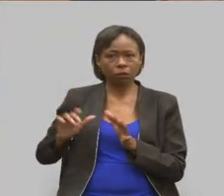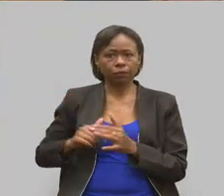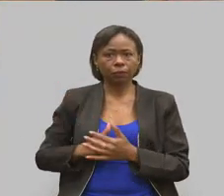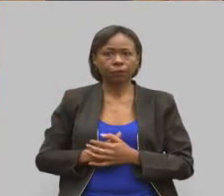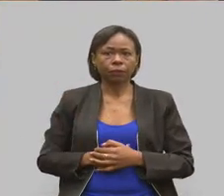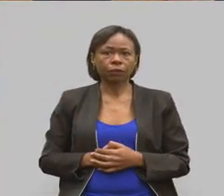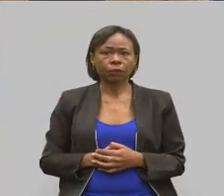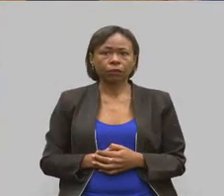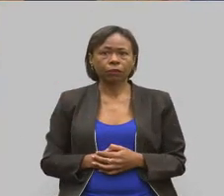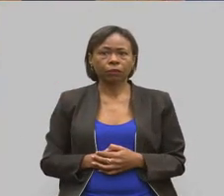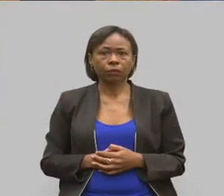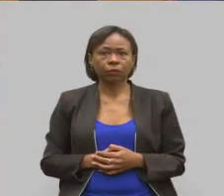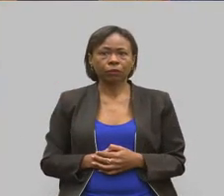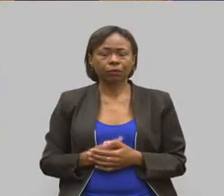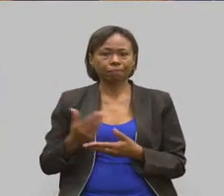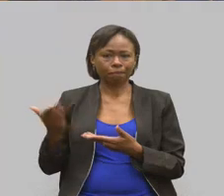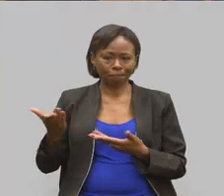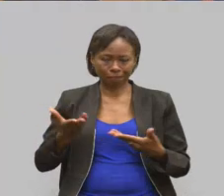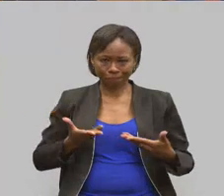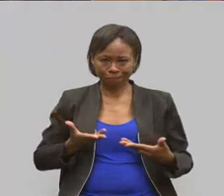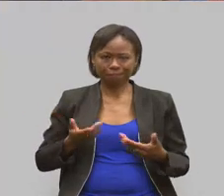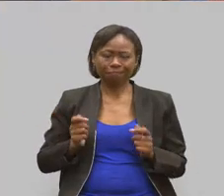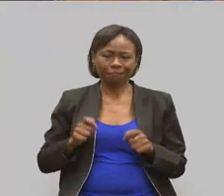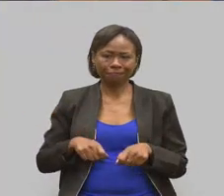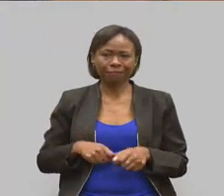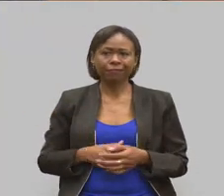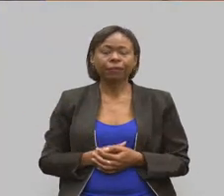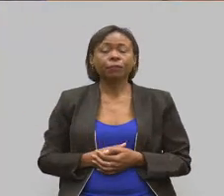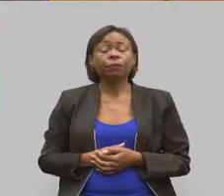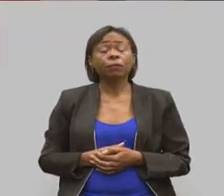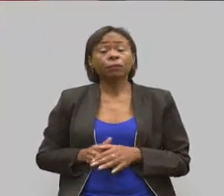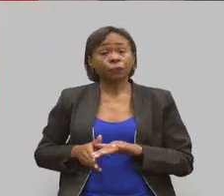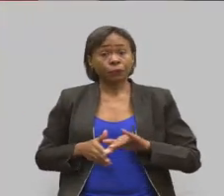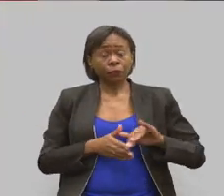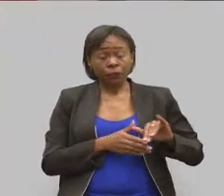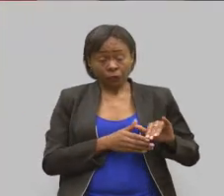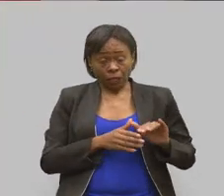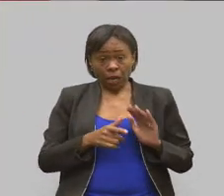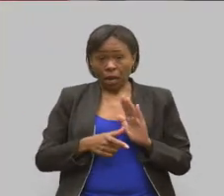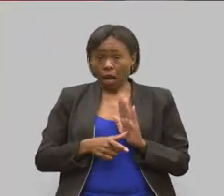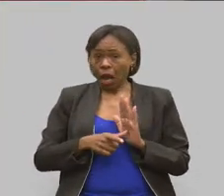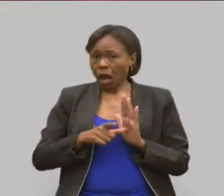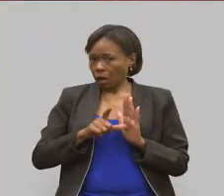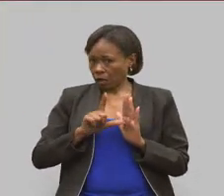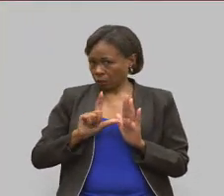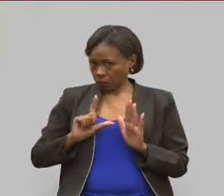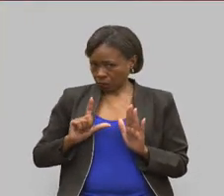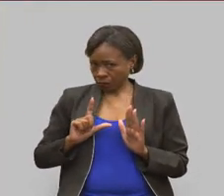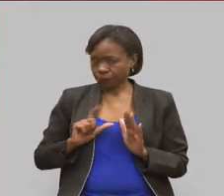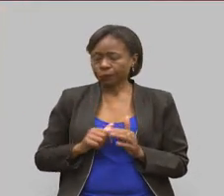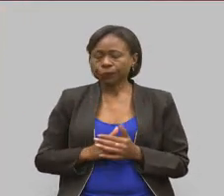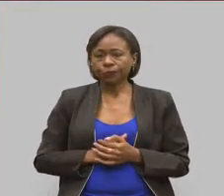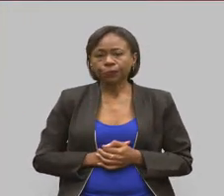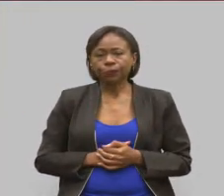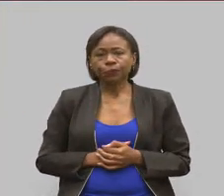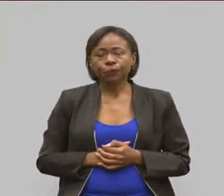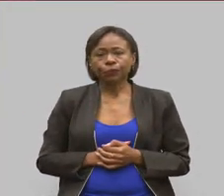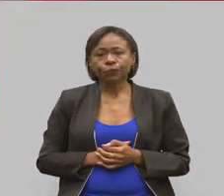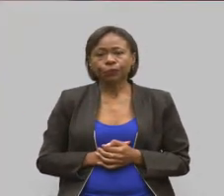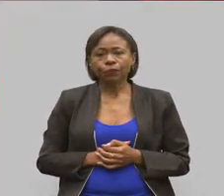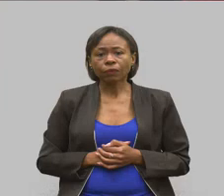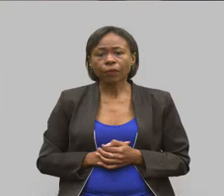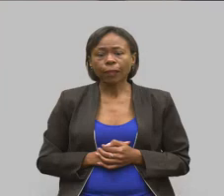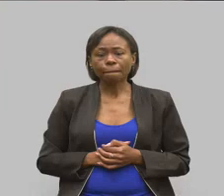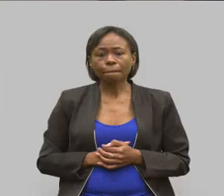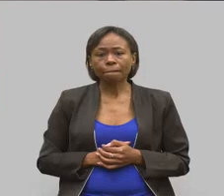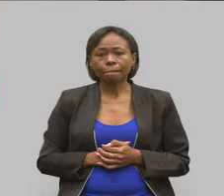para nossa convidada aqui eu antes de dar sequência à nossa audiência pública eu vou